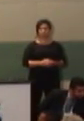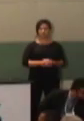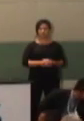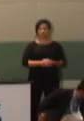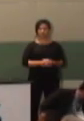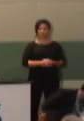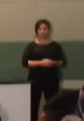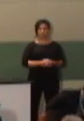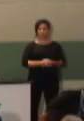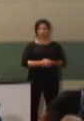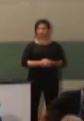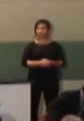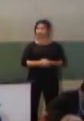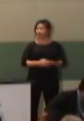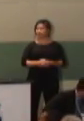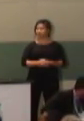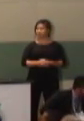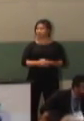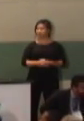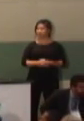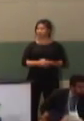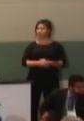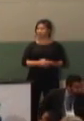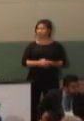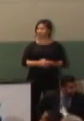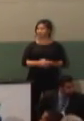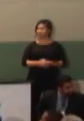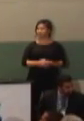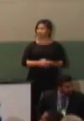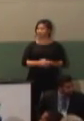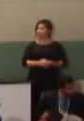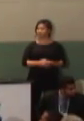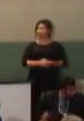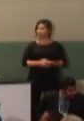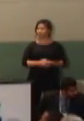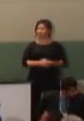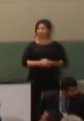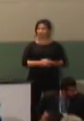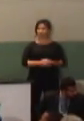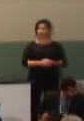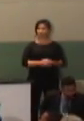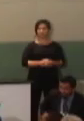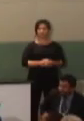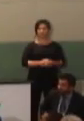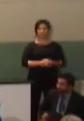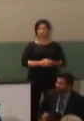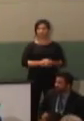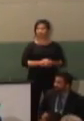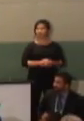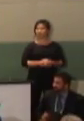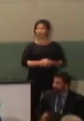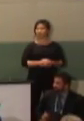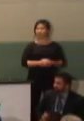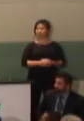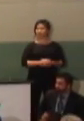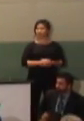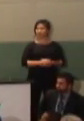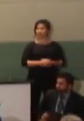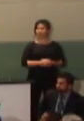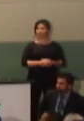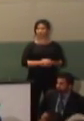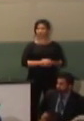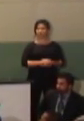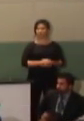Por favor. Por favor, candidato. Por favor. Aí não é sério. Por favor,